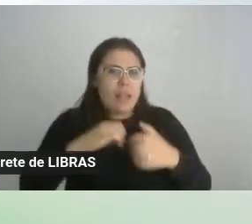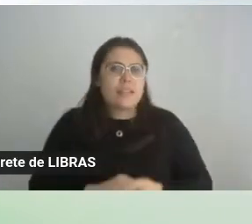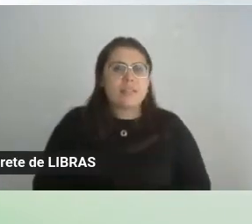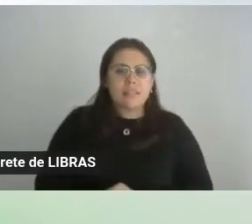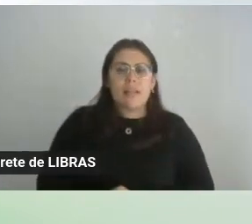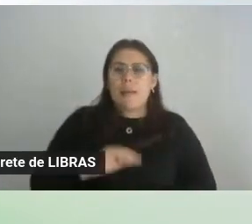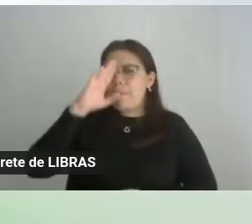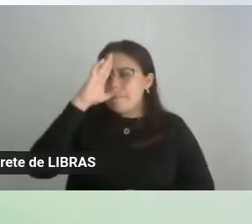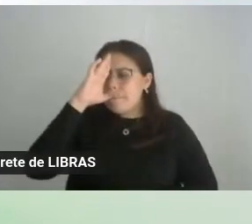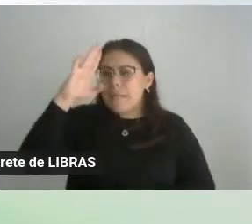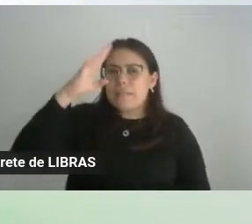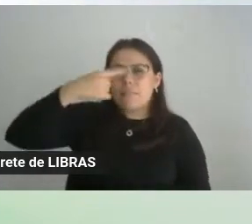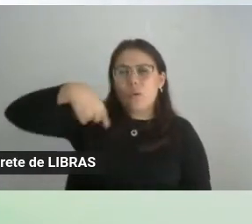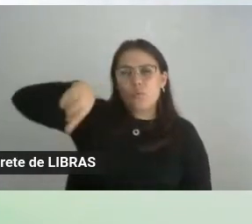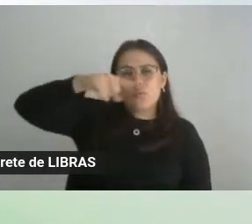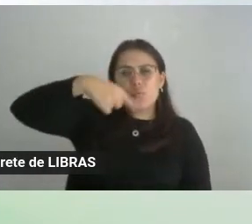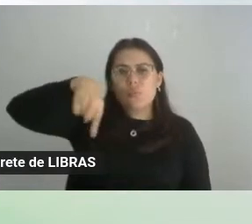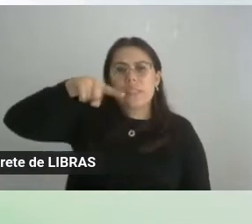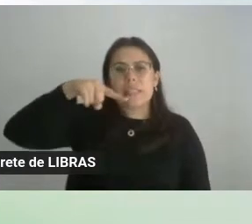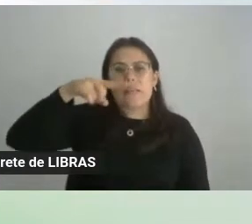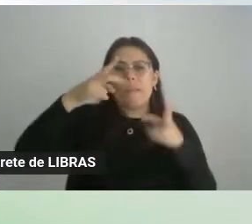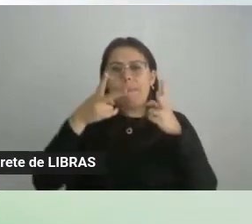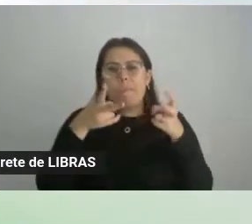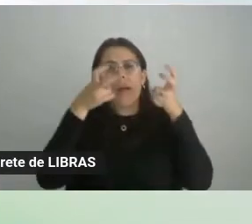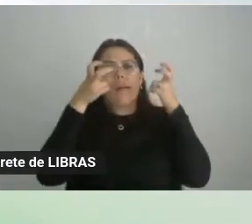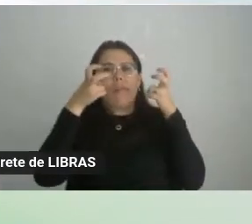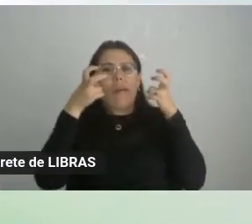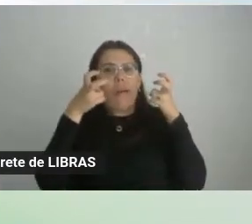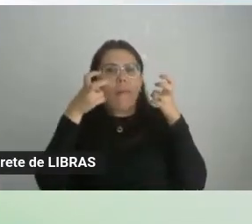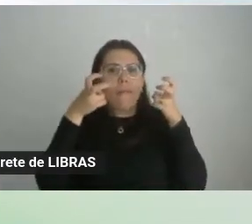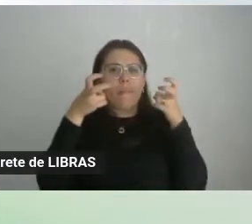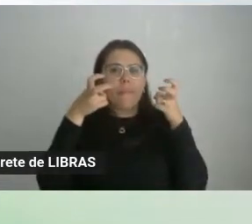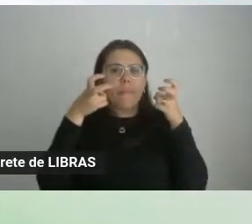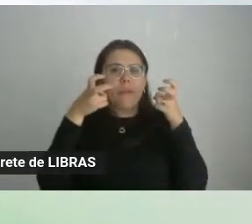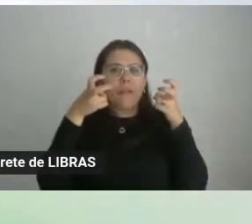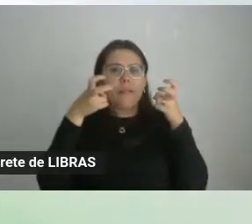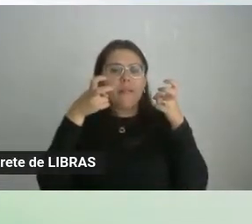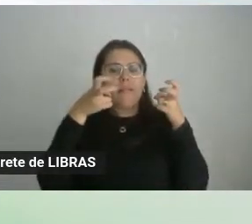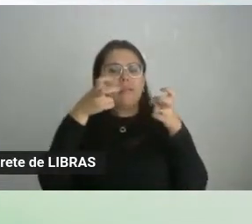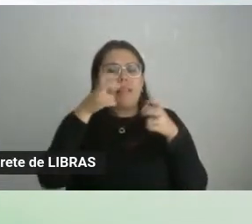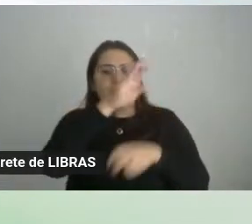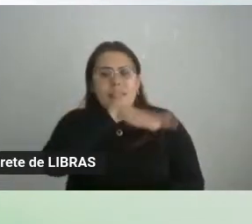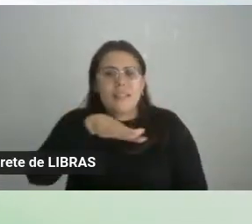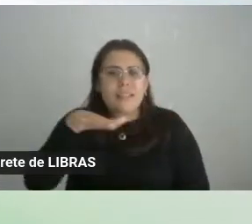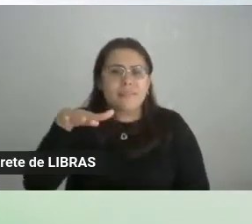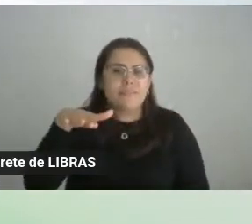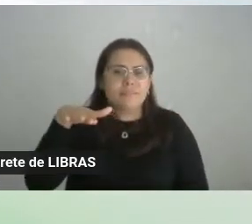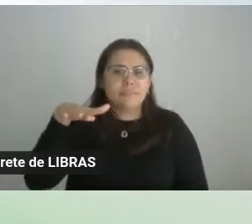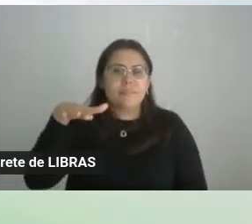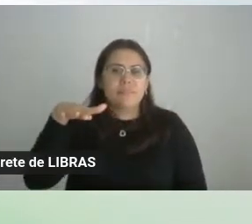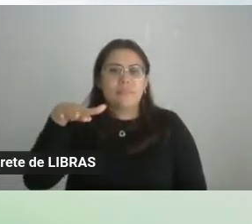que vocês, de fato, prestem atenção nas falas, como a doutora Juliana falou, e vejam se isso não está